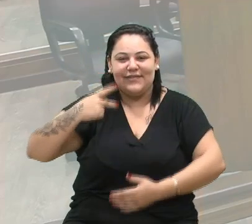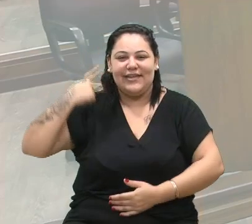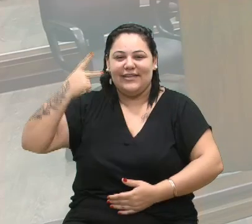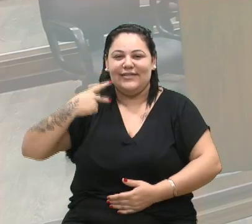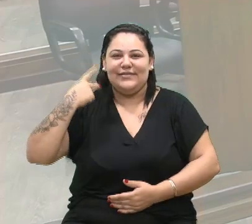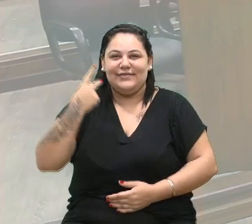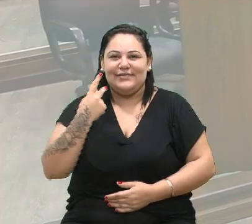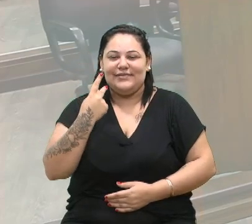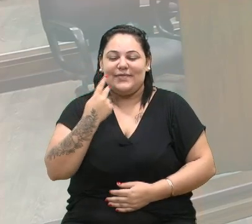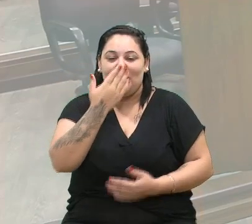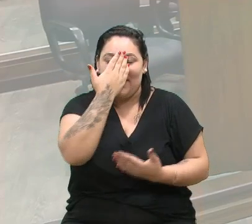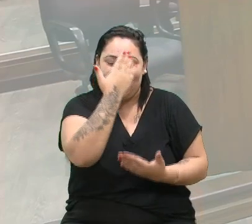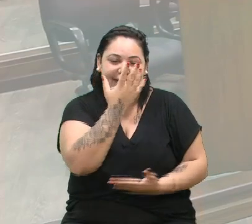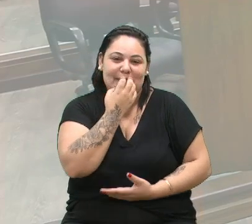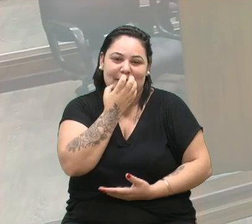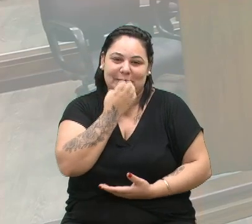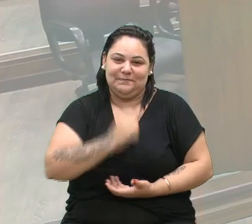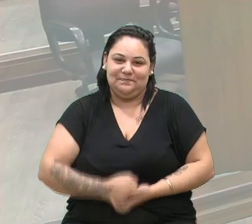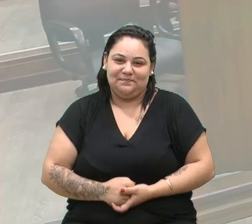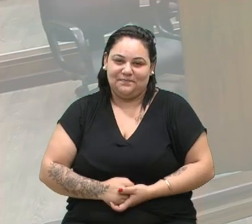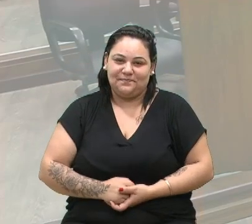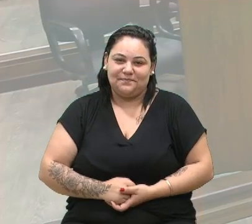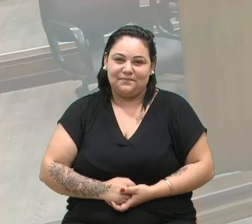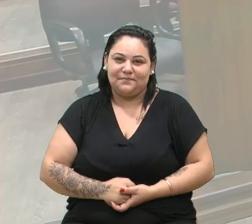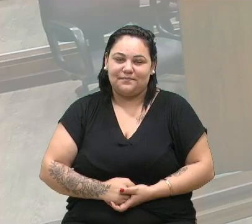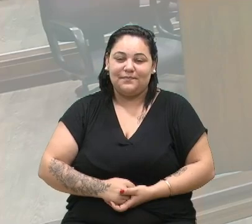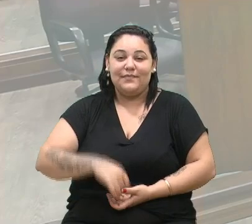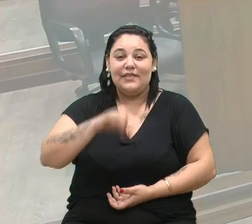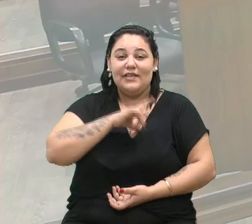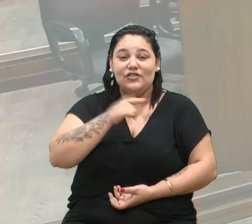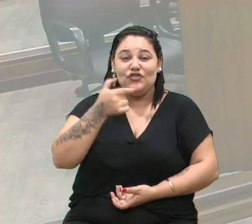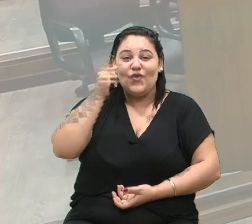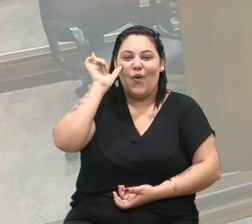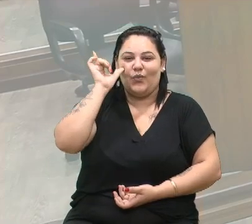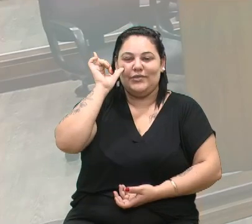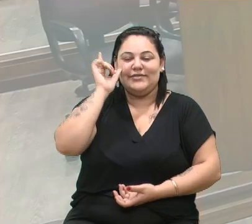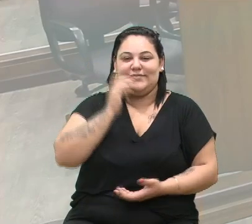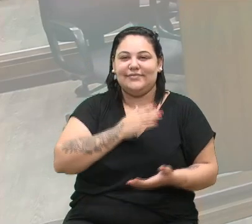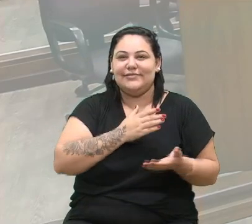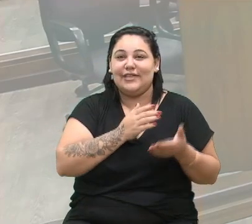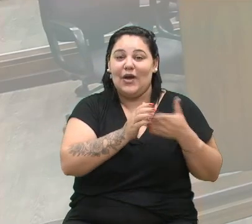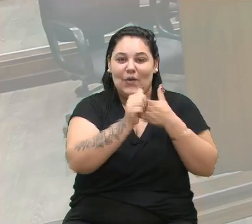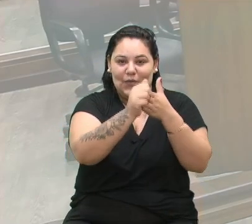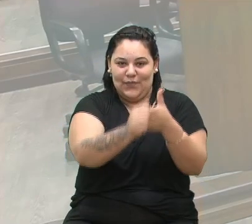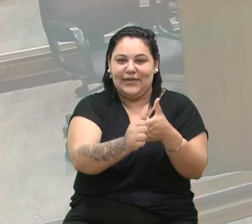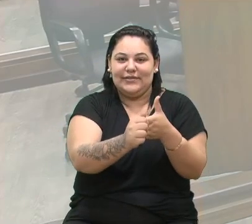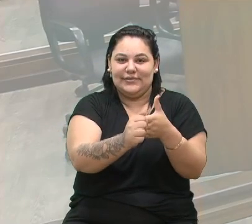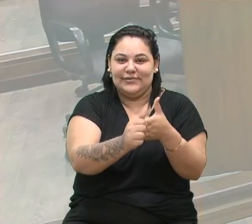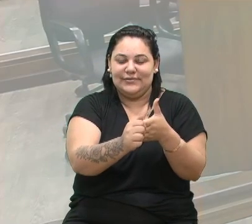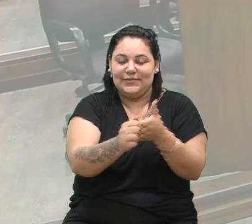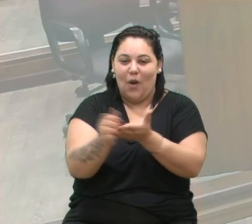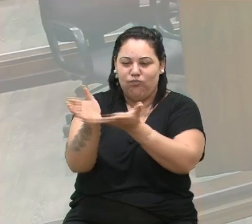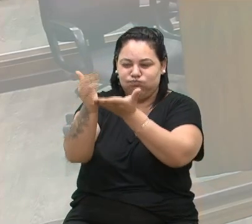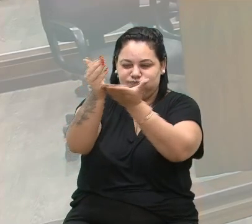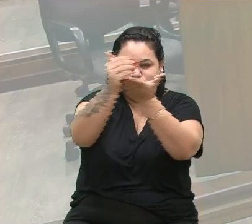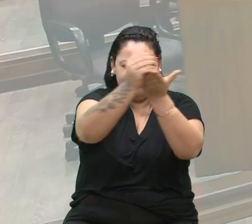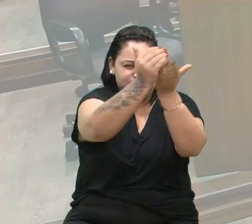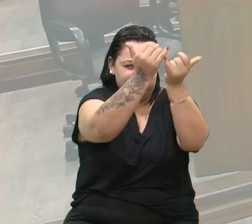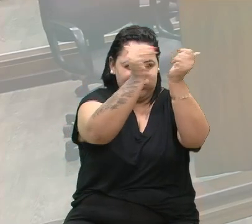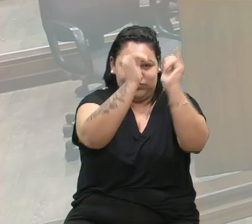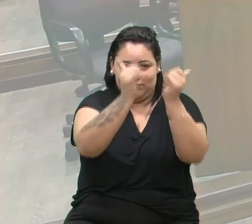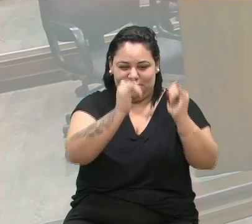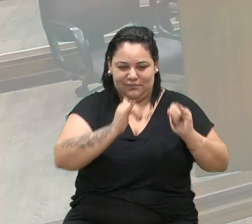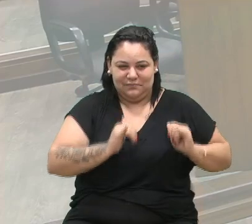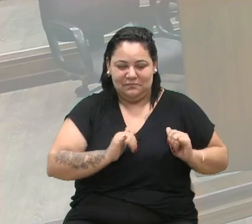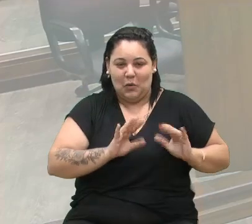Camilles. Estive ontem acompanhando o início, né, da equipe do recolhimento desses fios